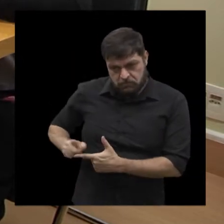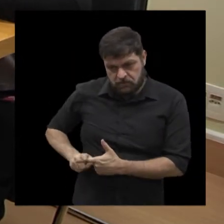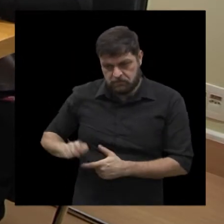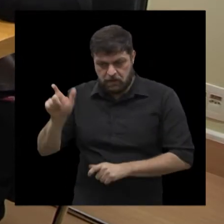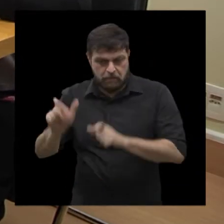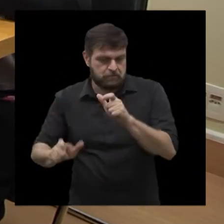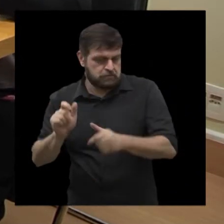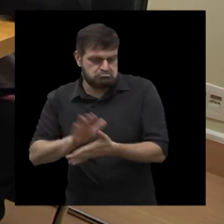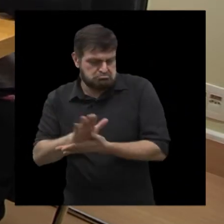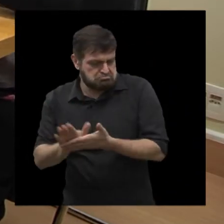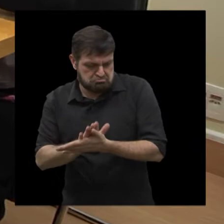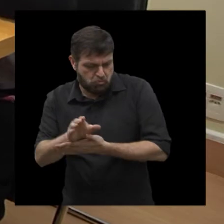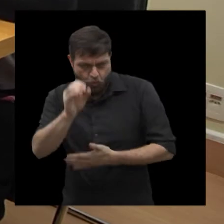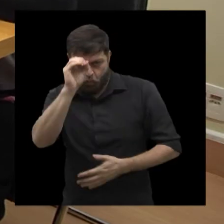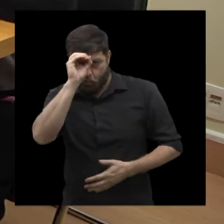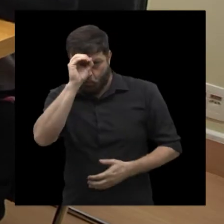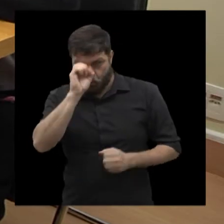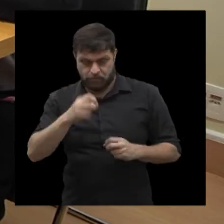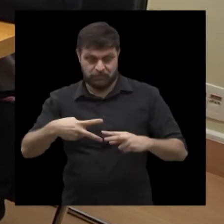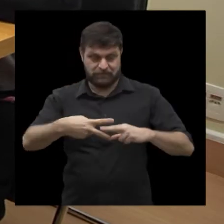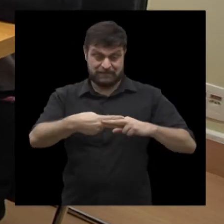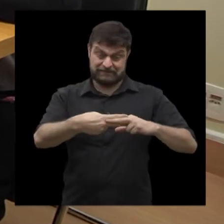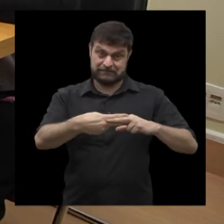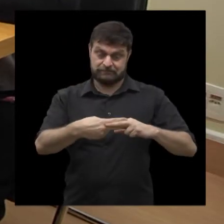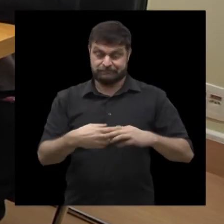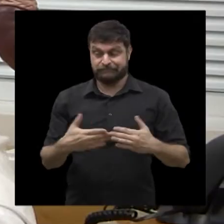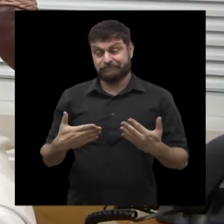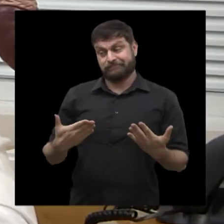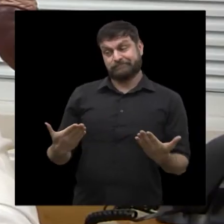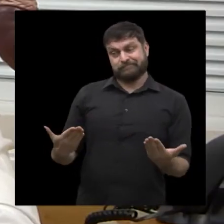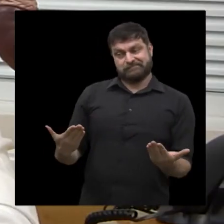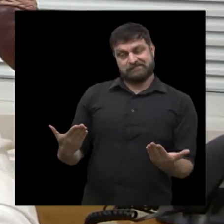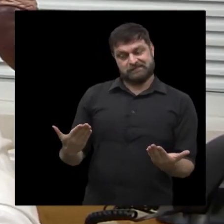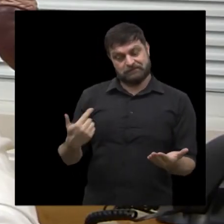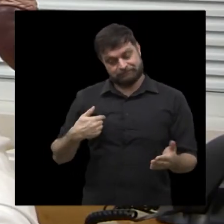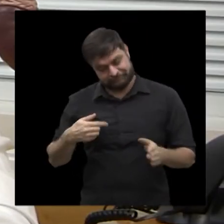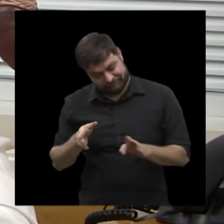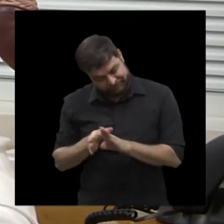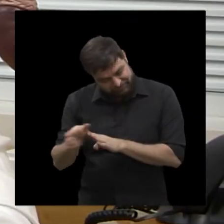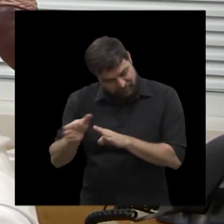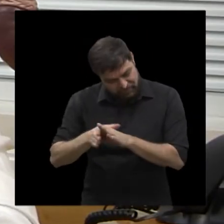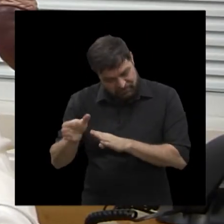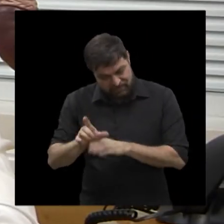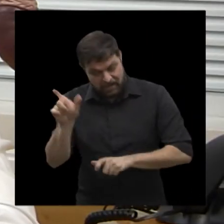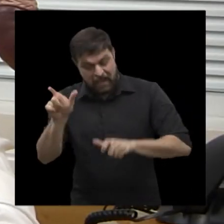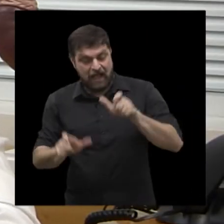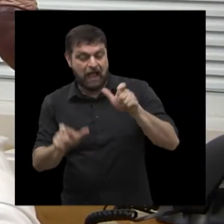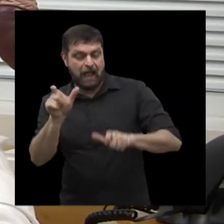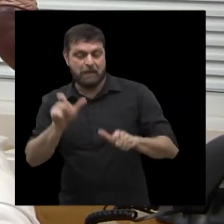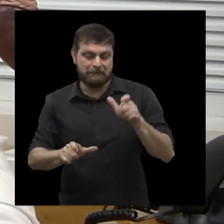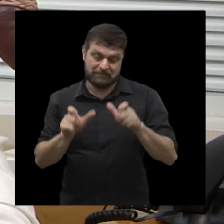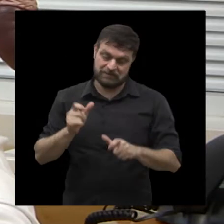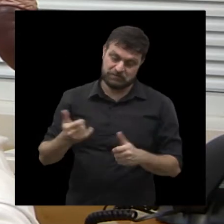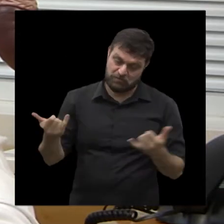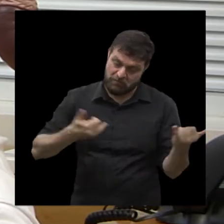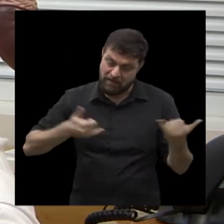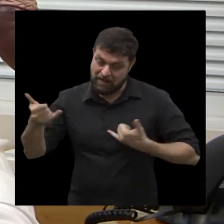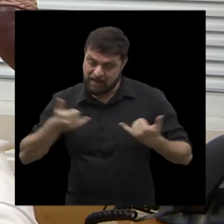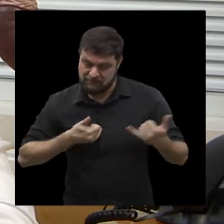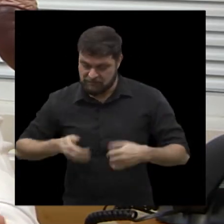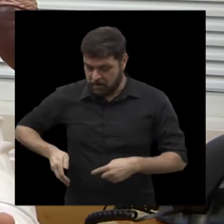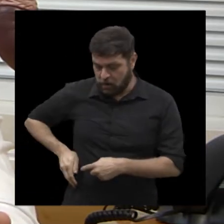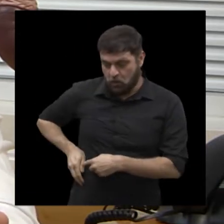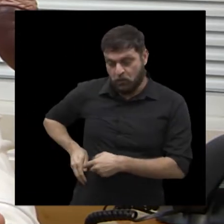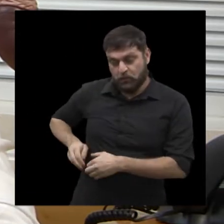tem os sintomas pode comer a carambola. Aí que tá, né? Aí que aquilo que algumas pessoas comentam, né? Que a doença renal